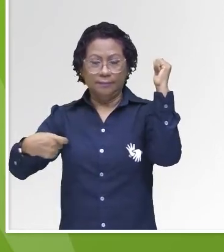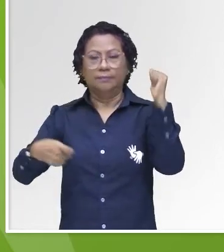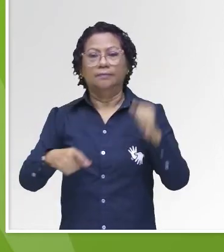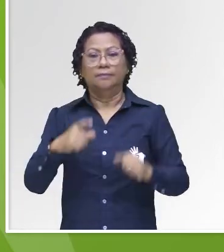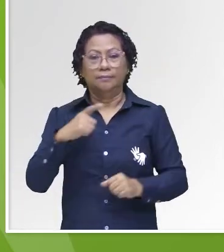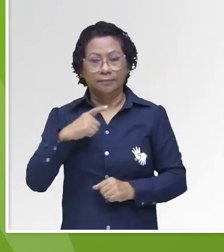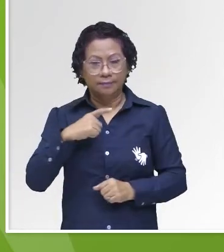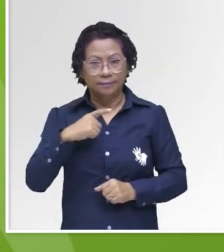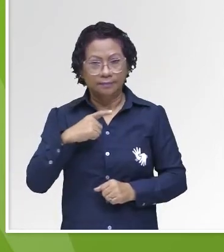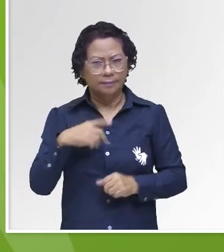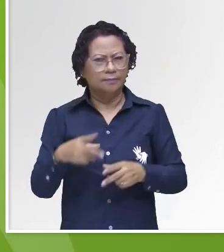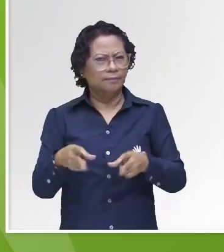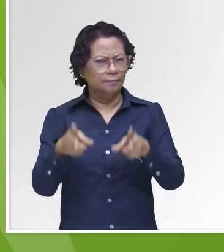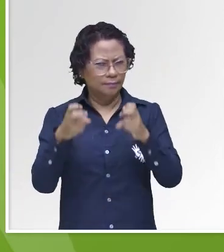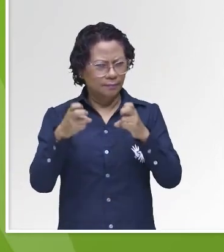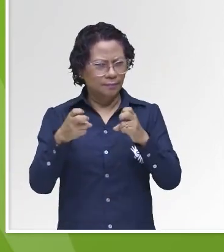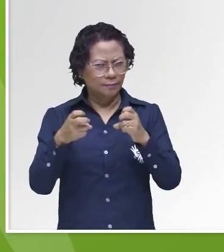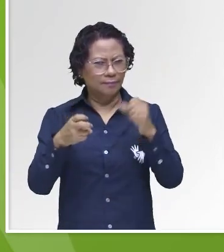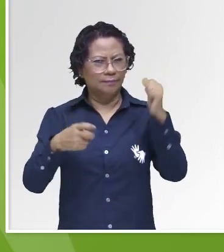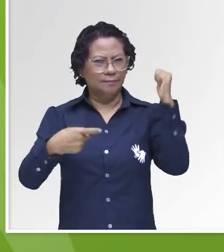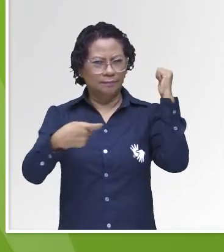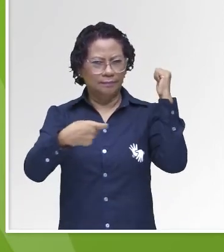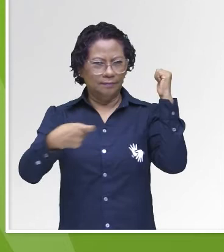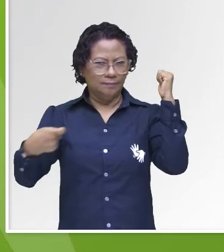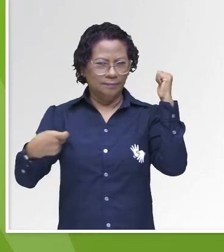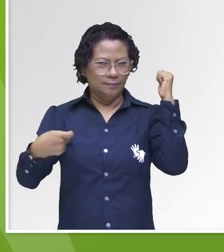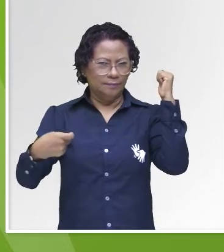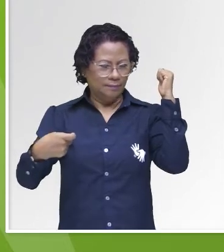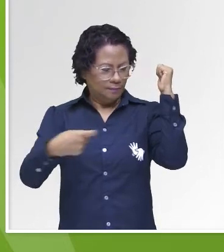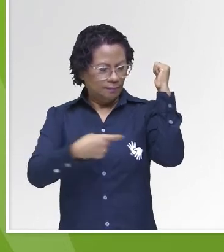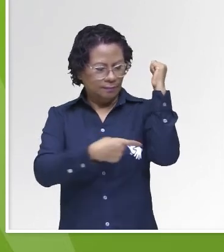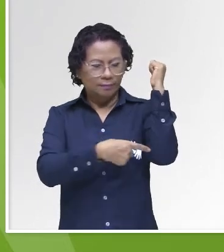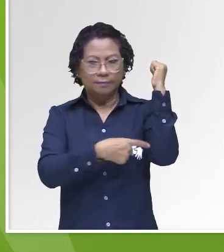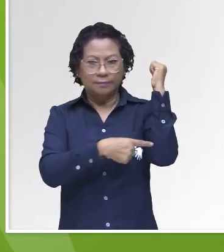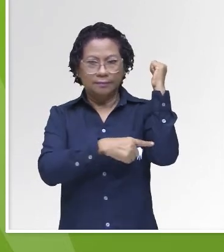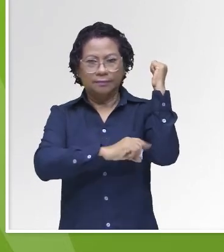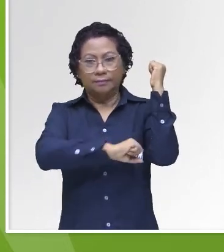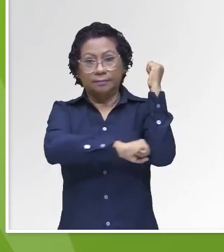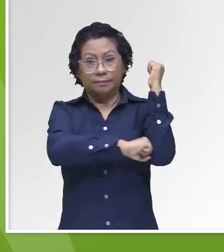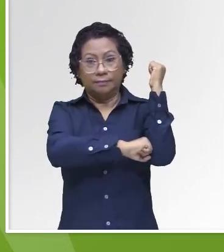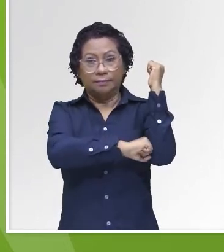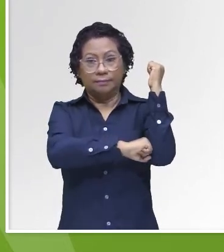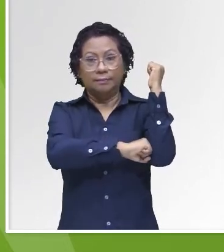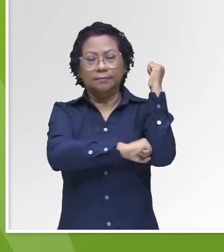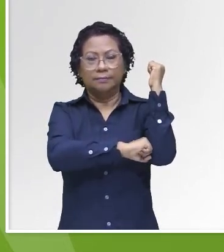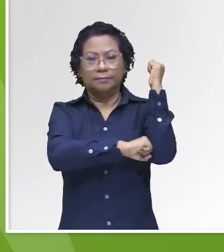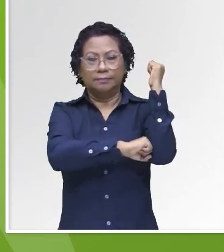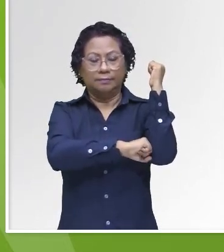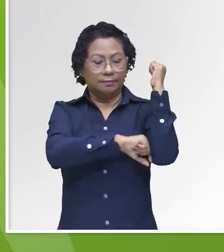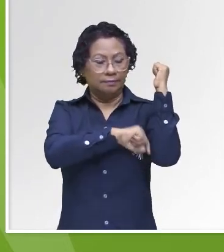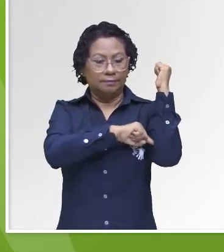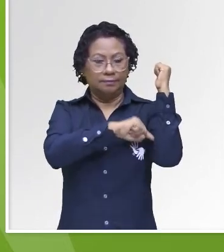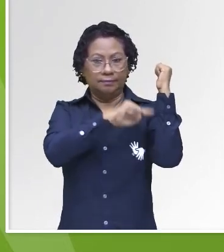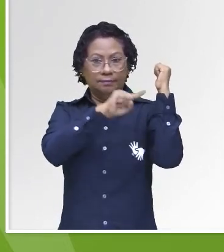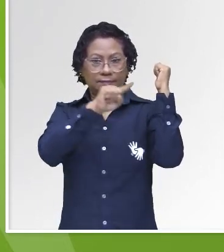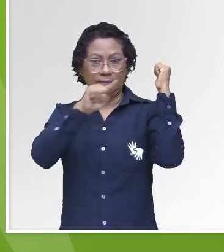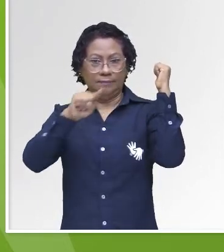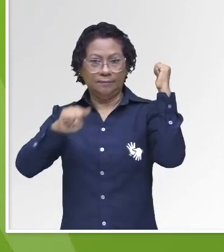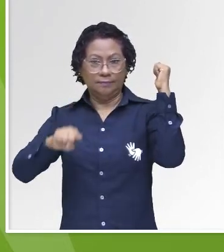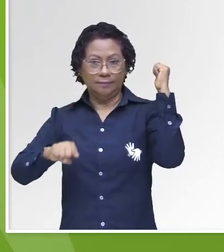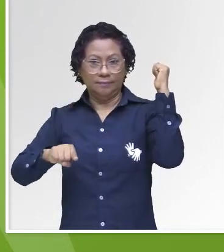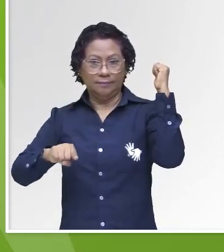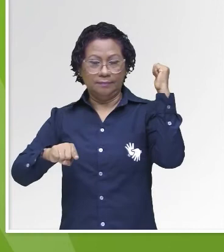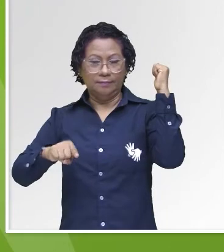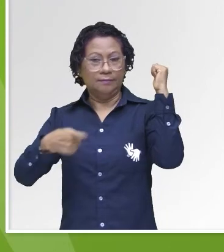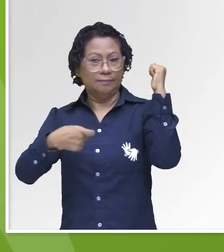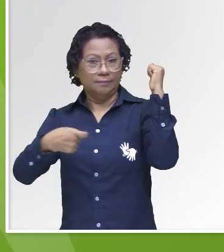eixo X e um eixo Y aí na figurinha? Formou? Quando eu tenho um eixo X e um eixo Y, eu estou no plano